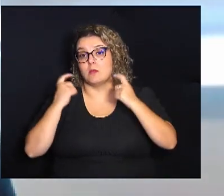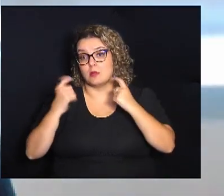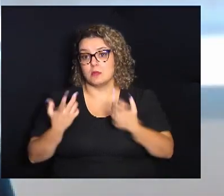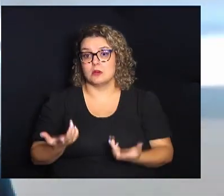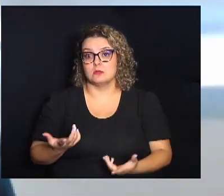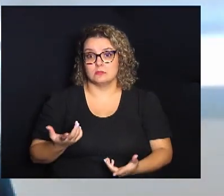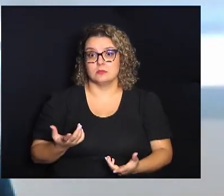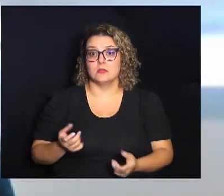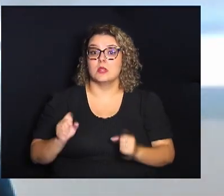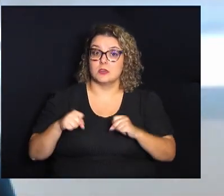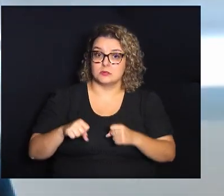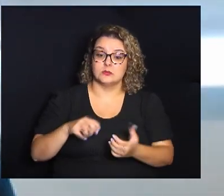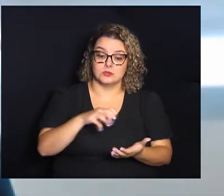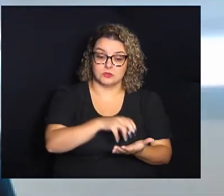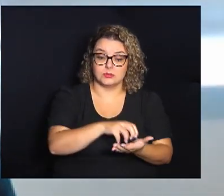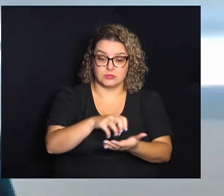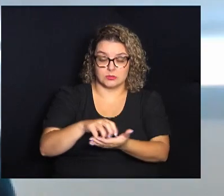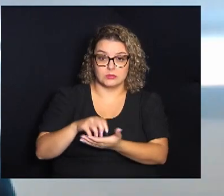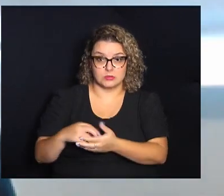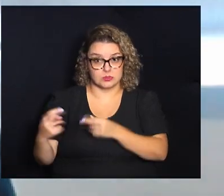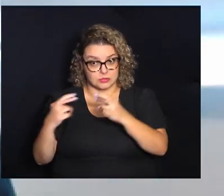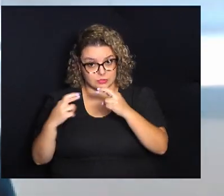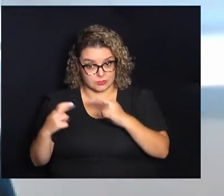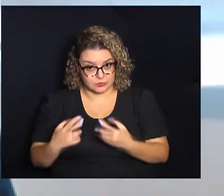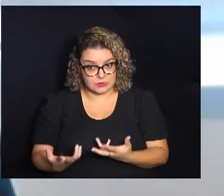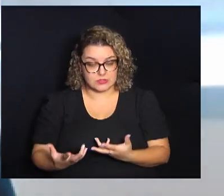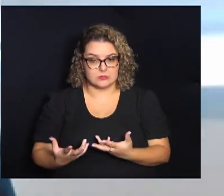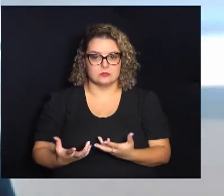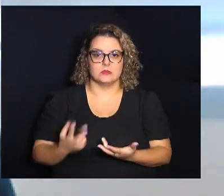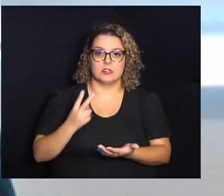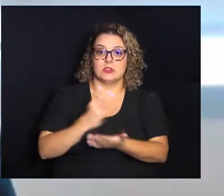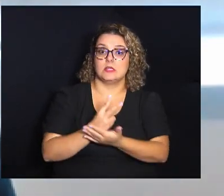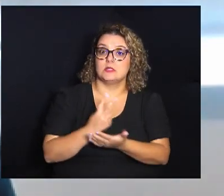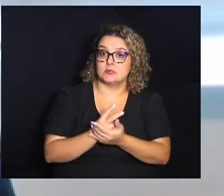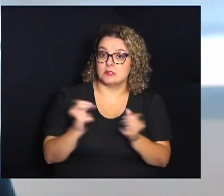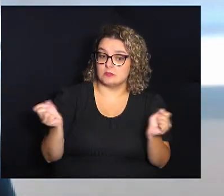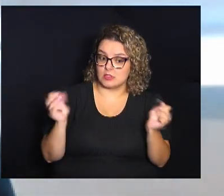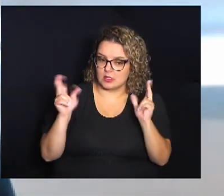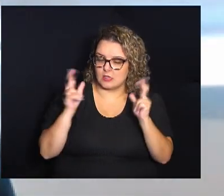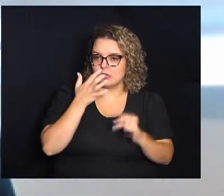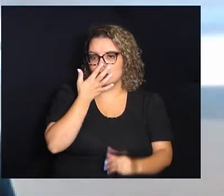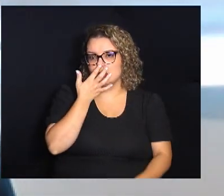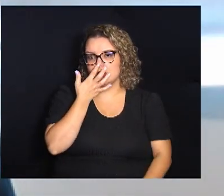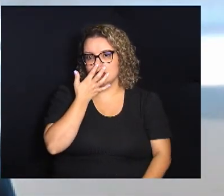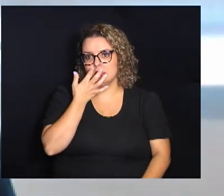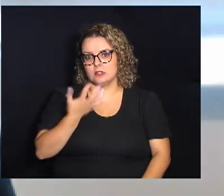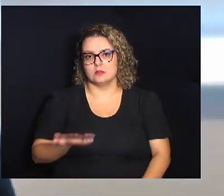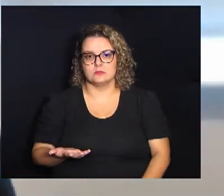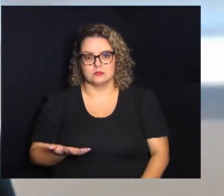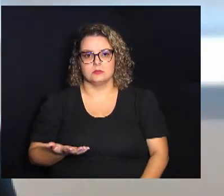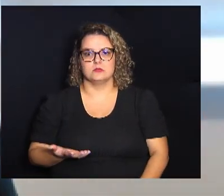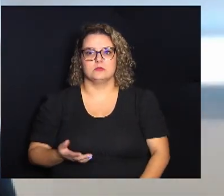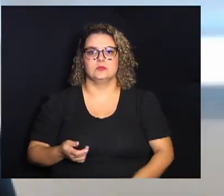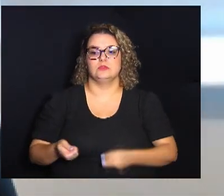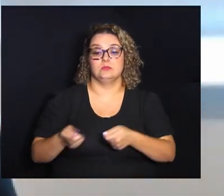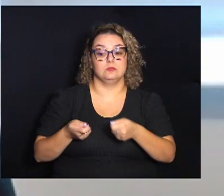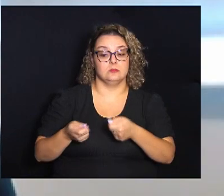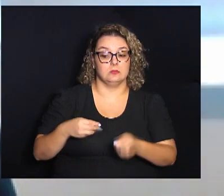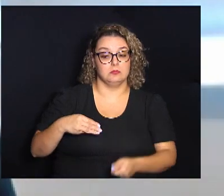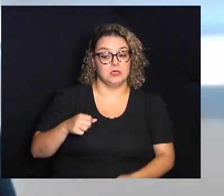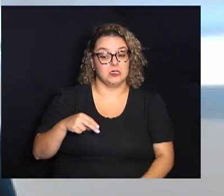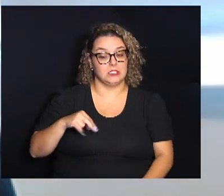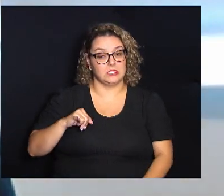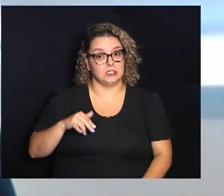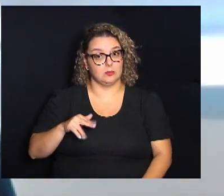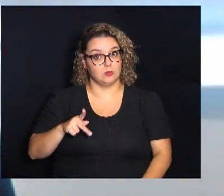dos órgãos de fiscalização e para sempre ficar de olho nessa questão de manipulação de resultado e também